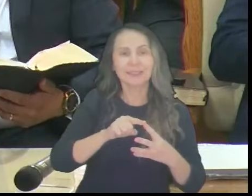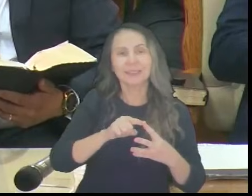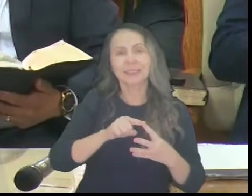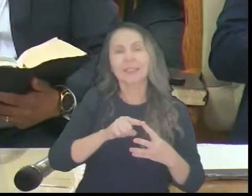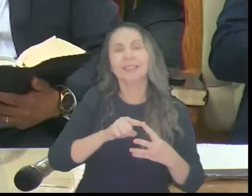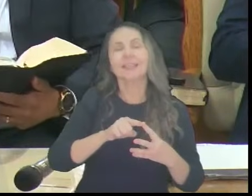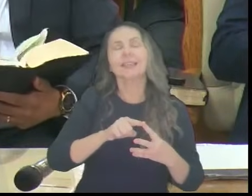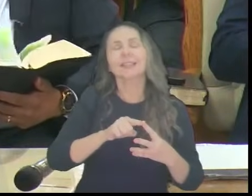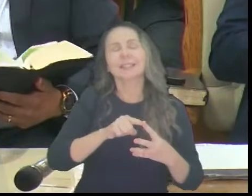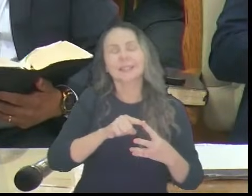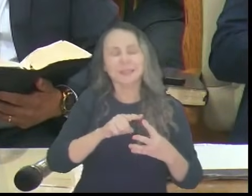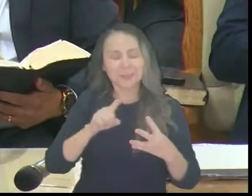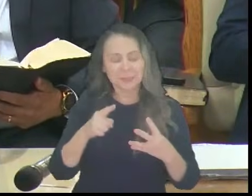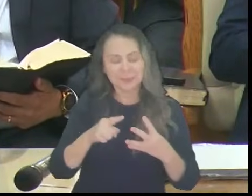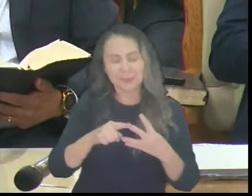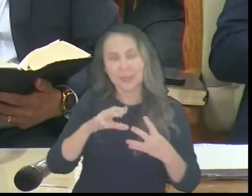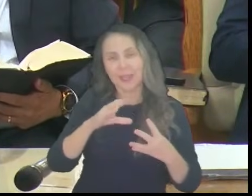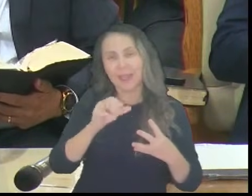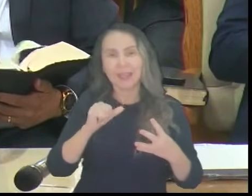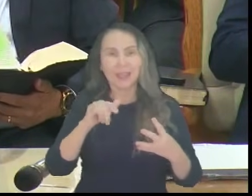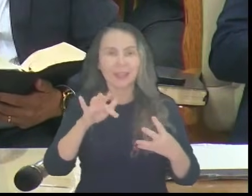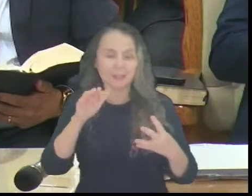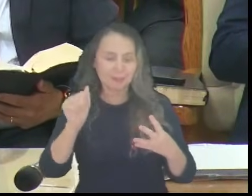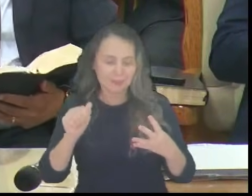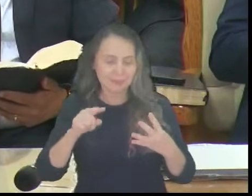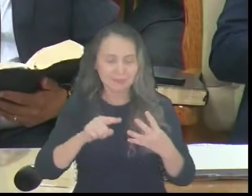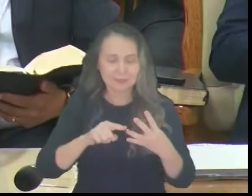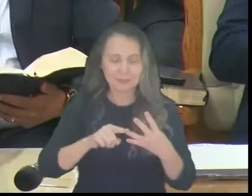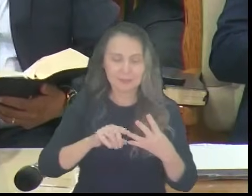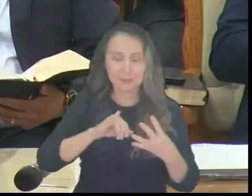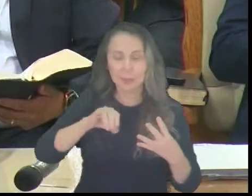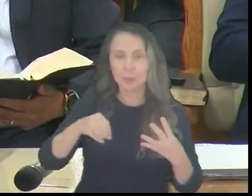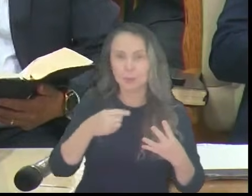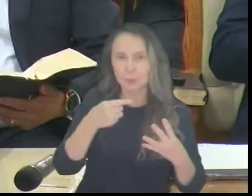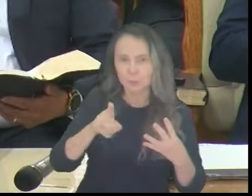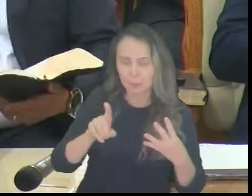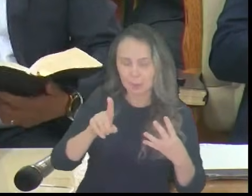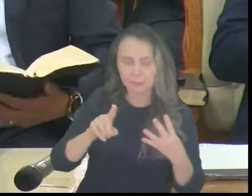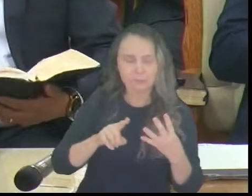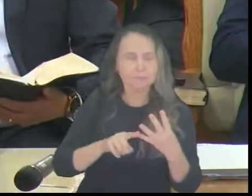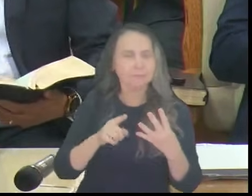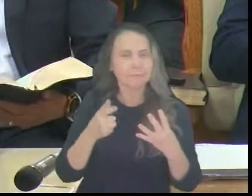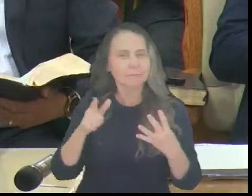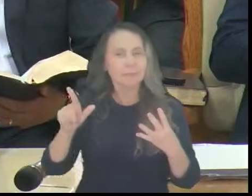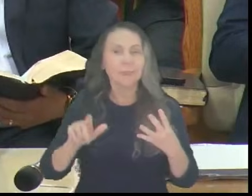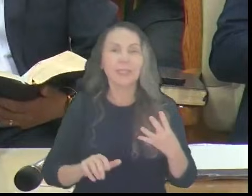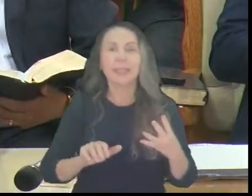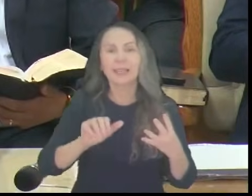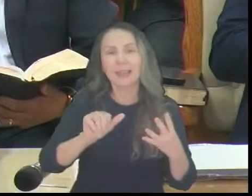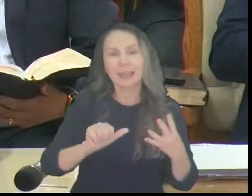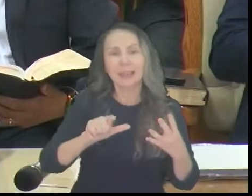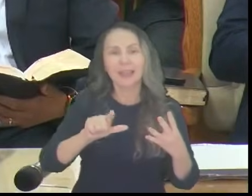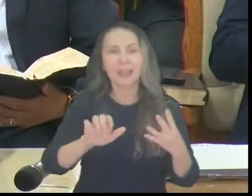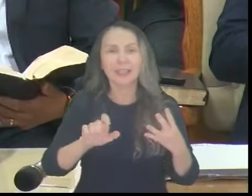Caifás, e o outro um tal de João, e o outro um tal de